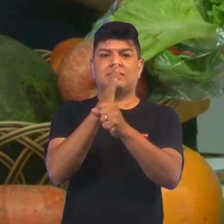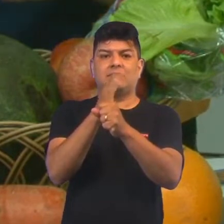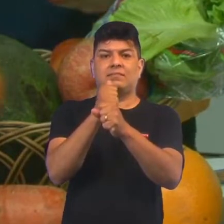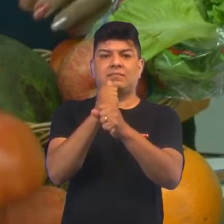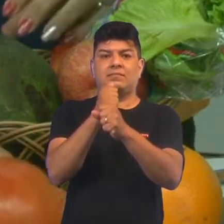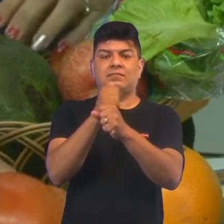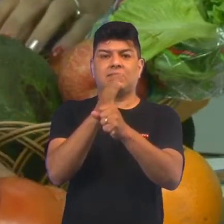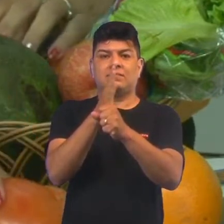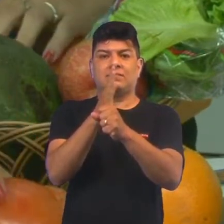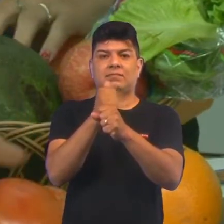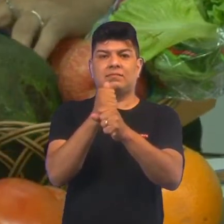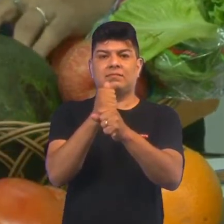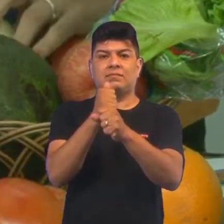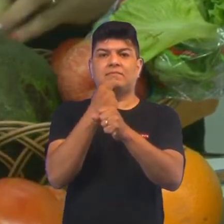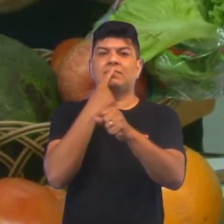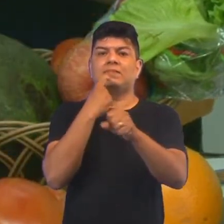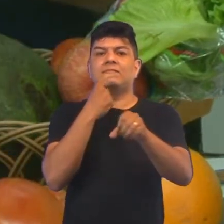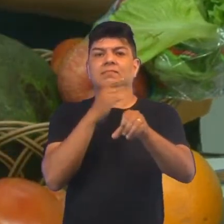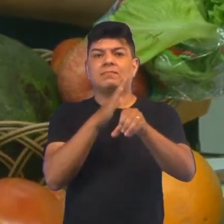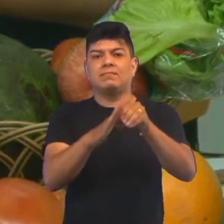tomate,